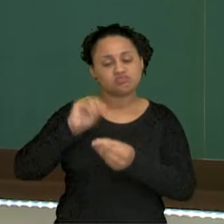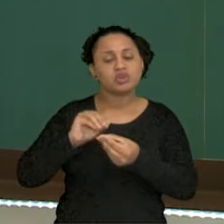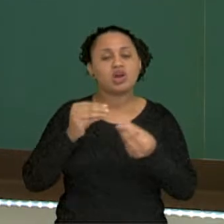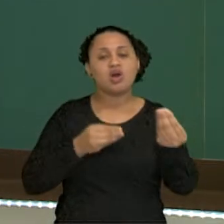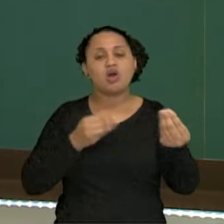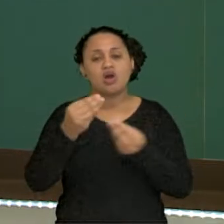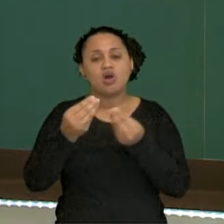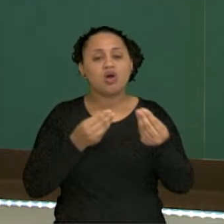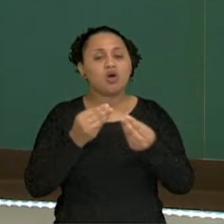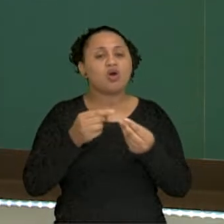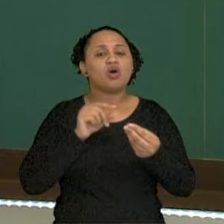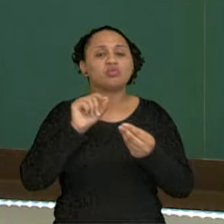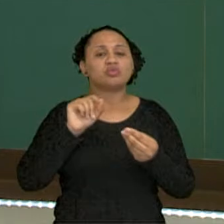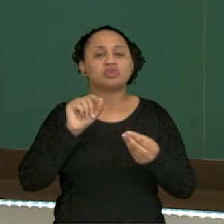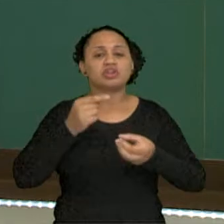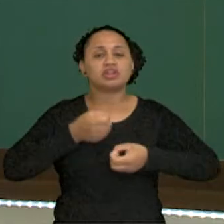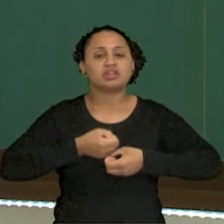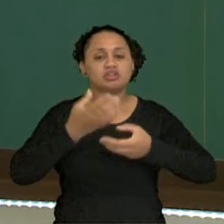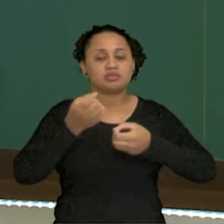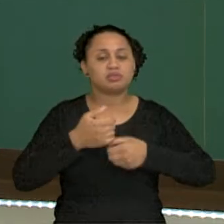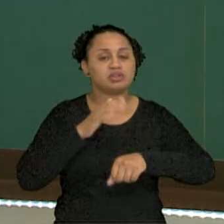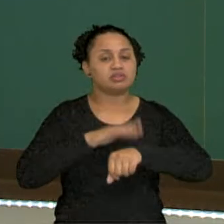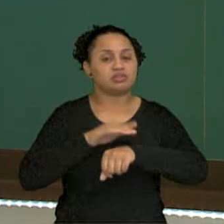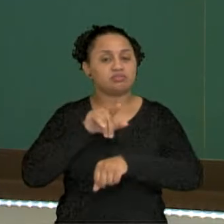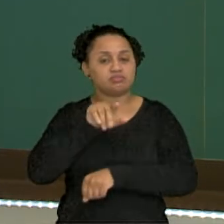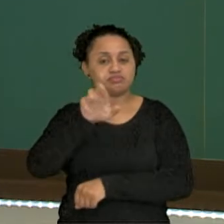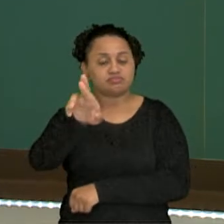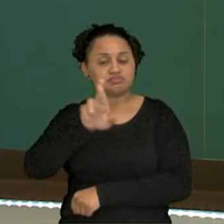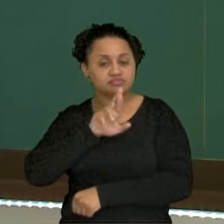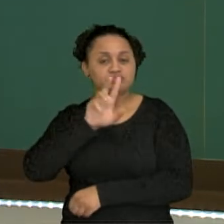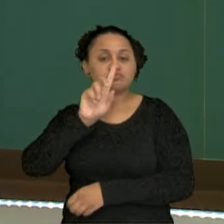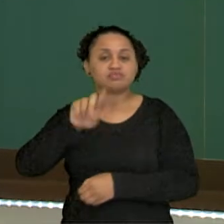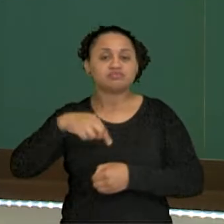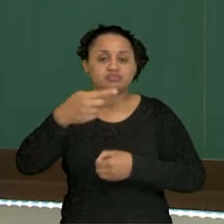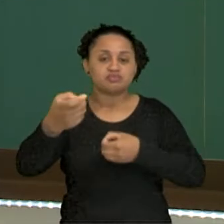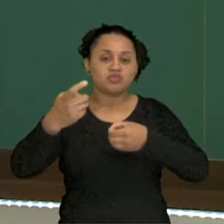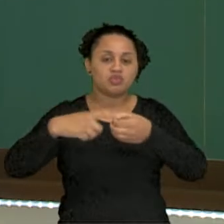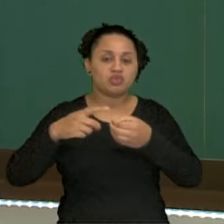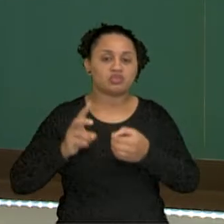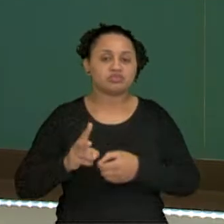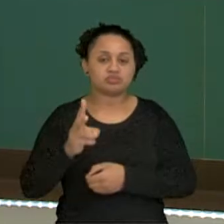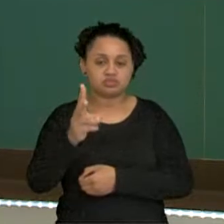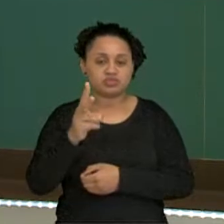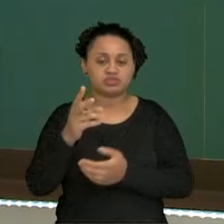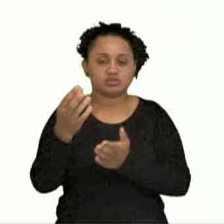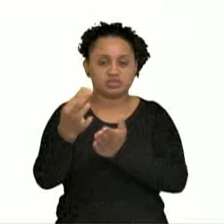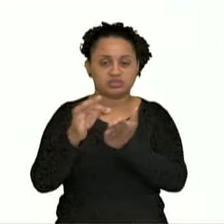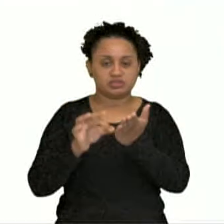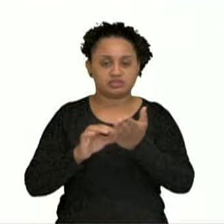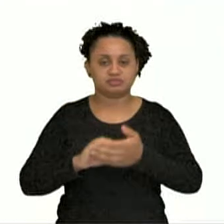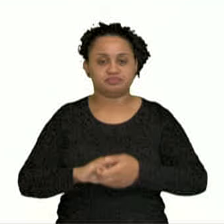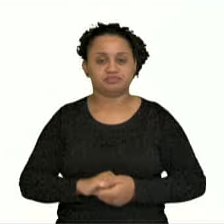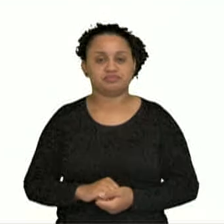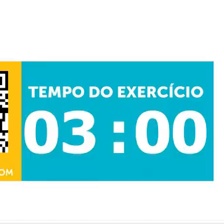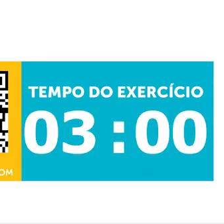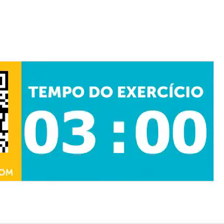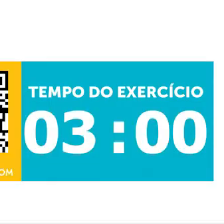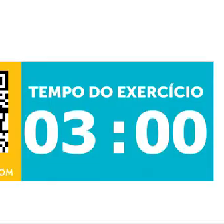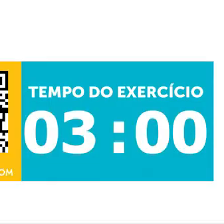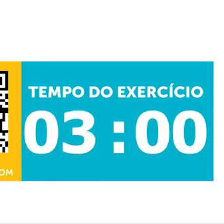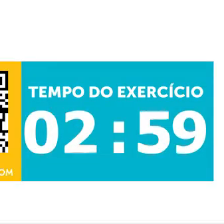depoimento sobre as aulas de redação? Então, um tempo para vocês responderem e eu já volto para fazermos a correção.